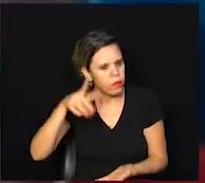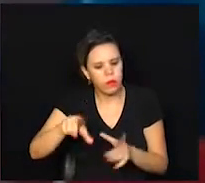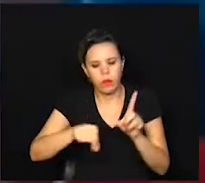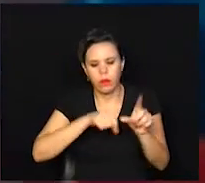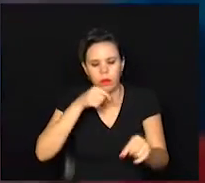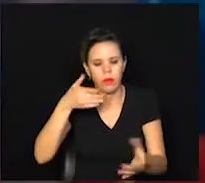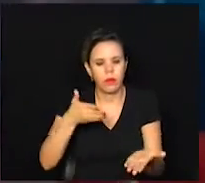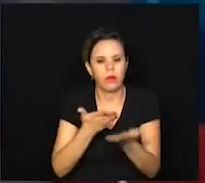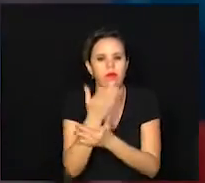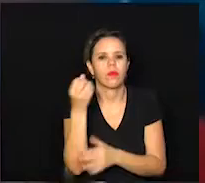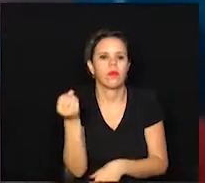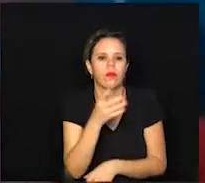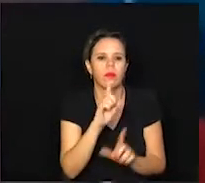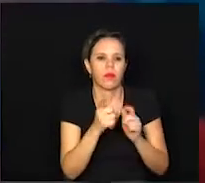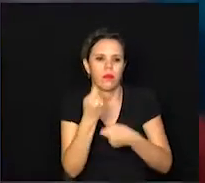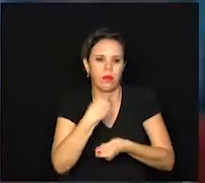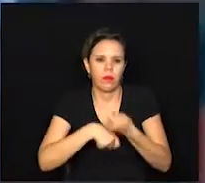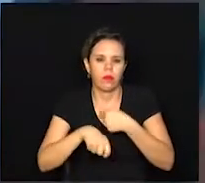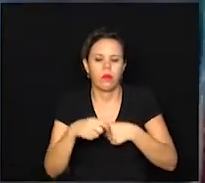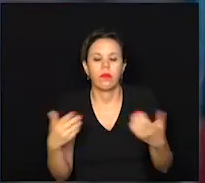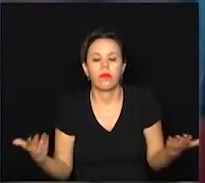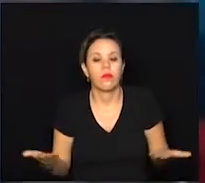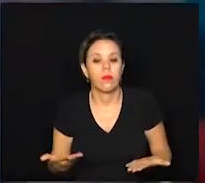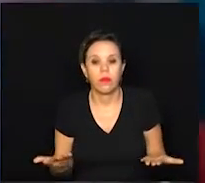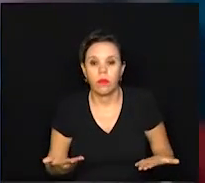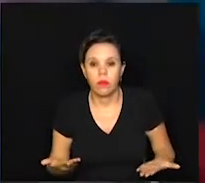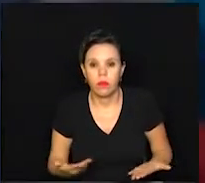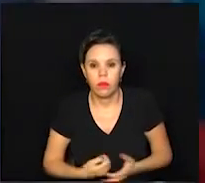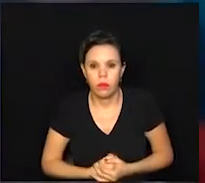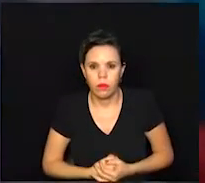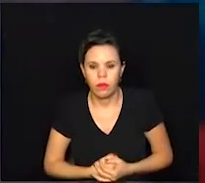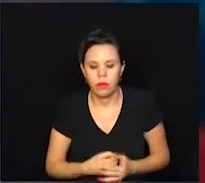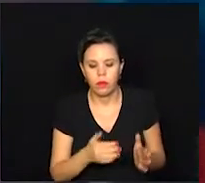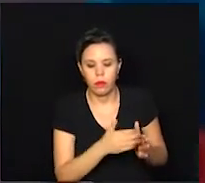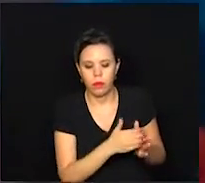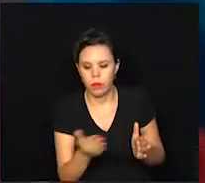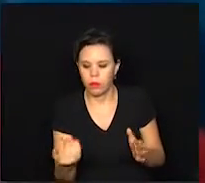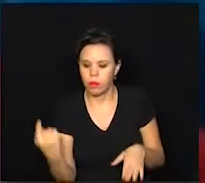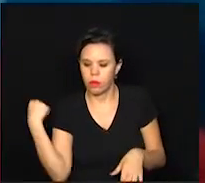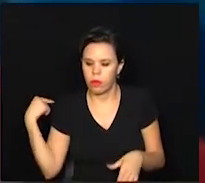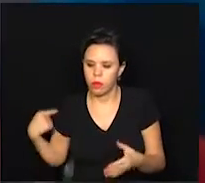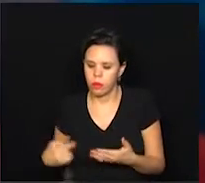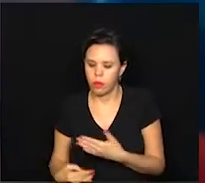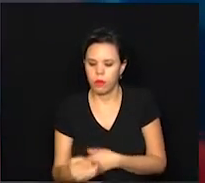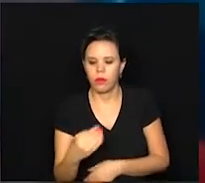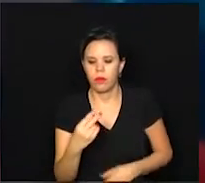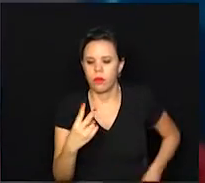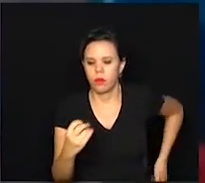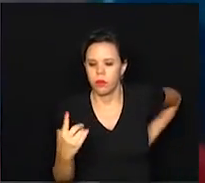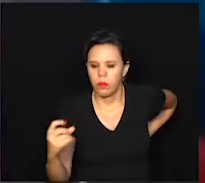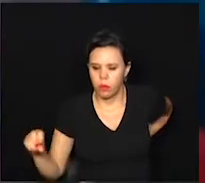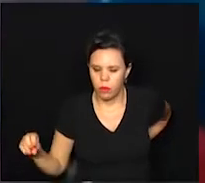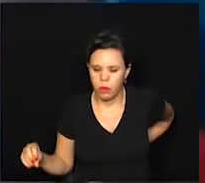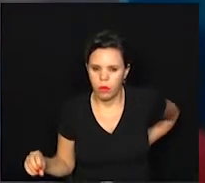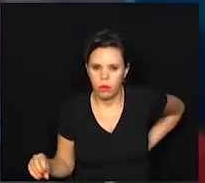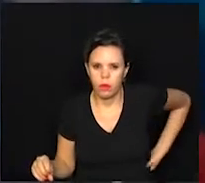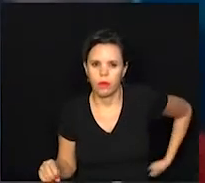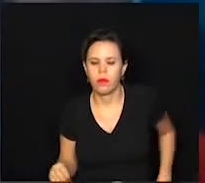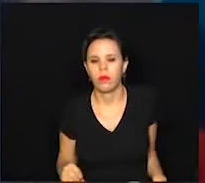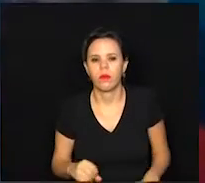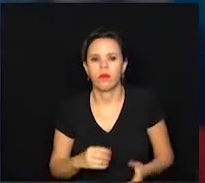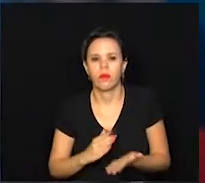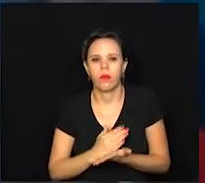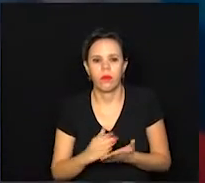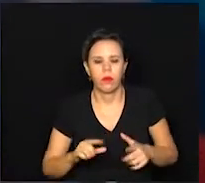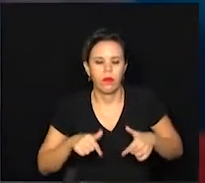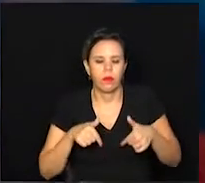nova gestão, e estávamos agora, nesse período anterior, agora em 2019, numa